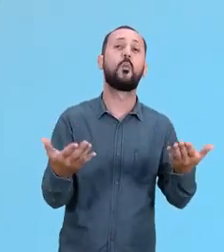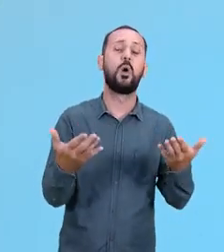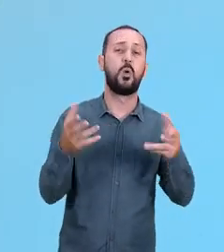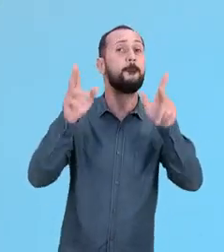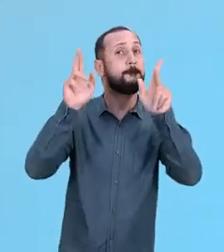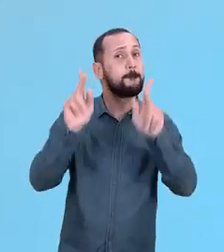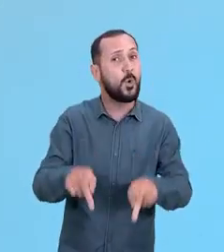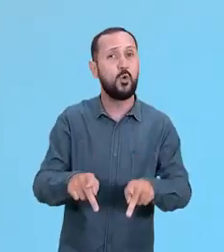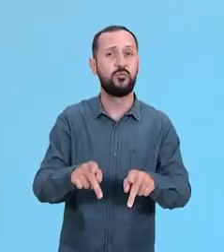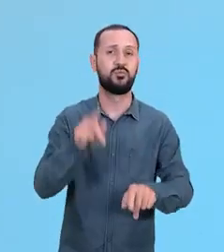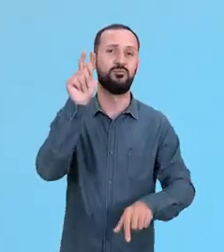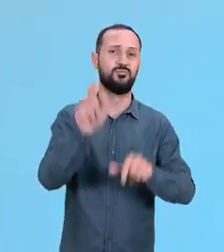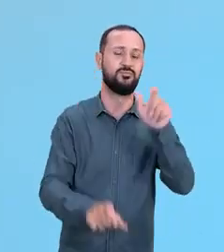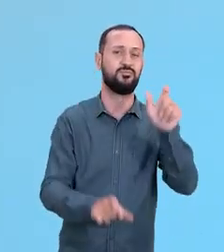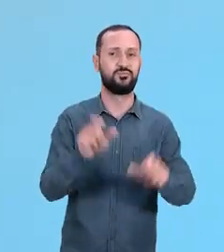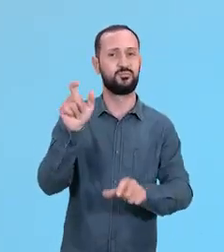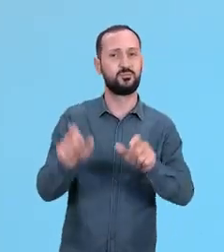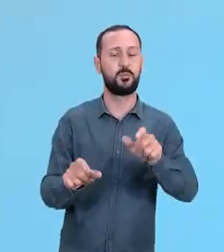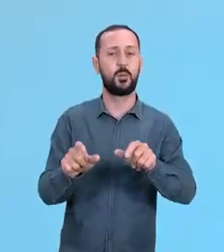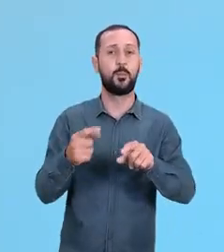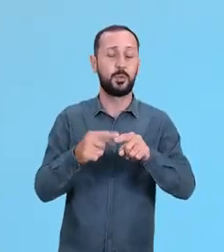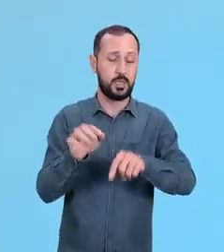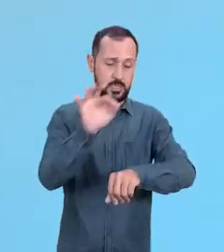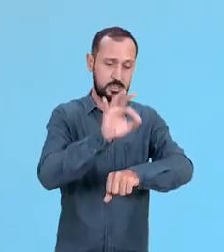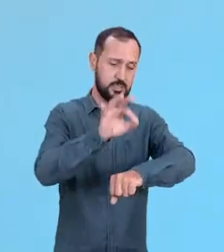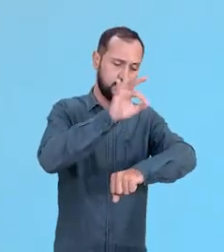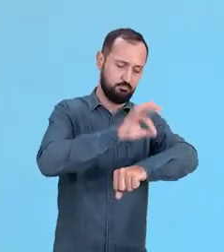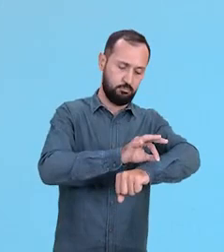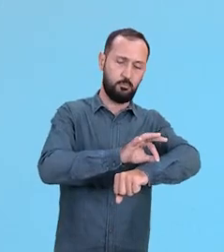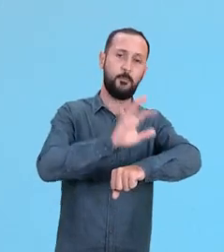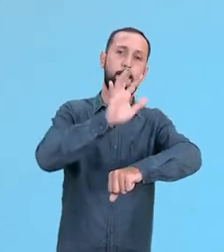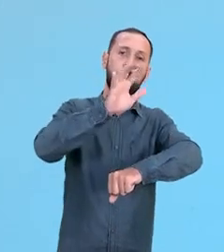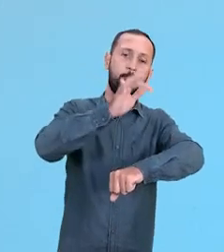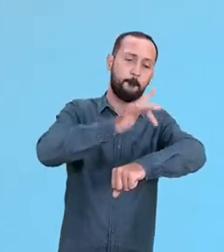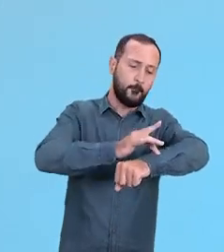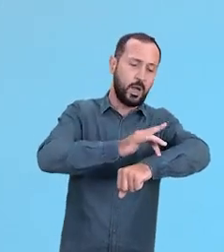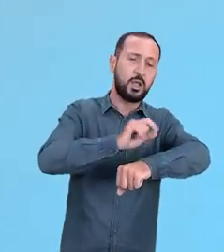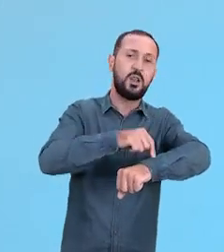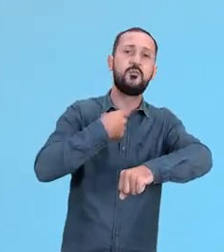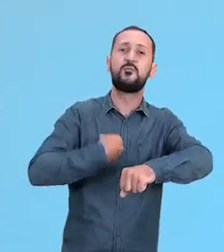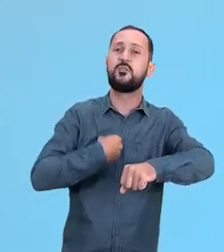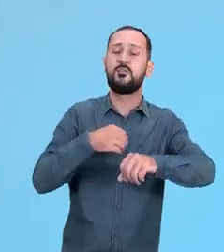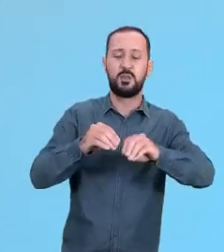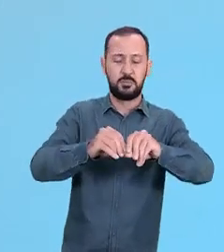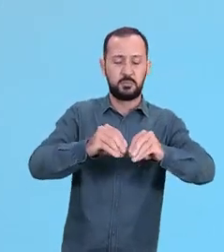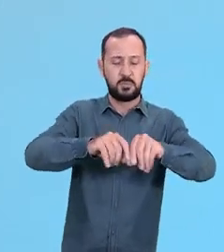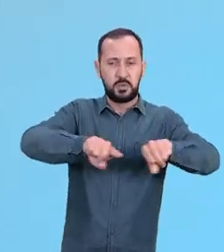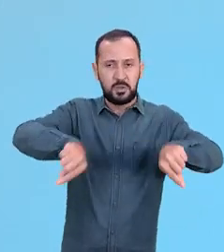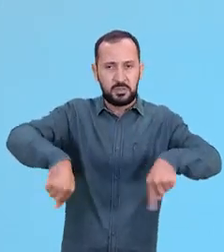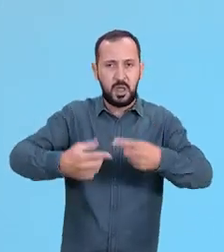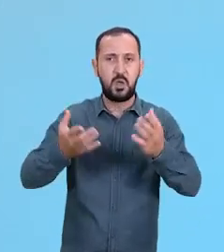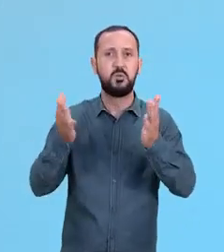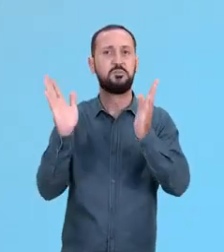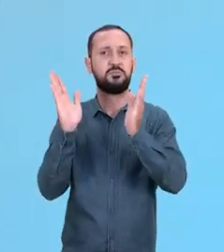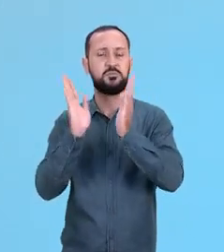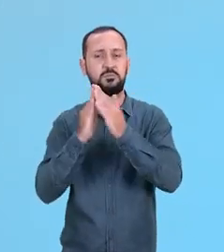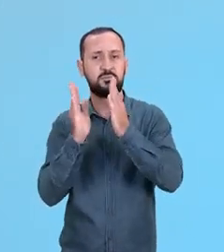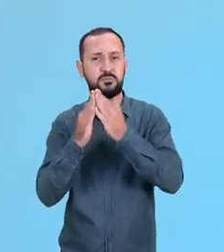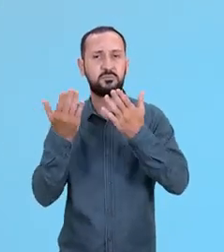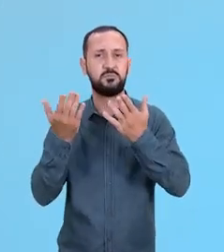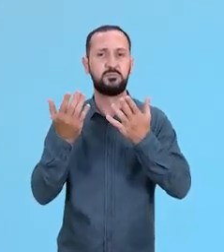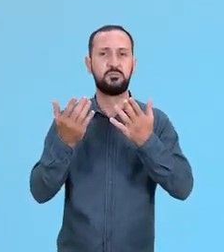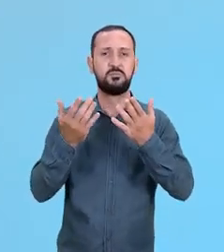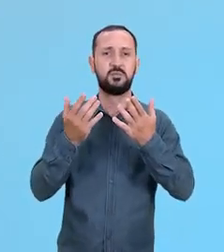população, são as pessoas. Porque os mosquitos, eles vivem nos quintais, nas casas,